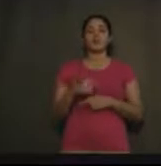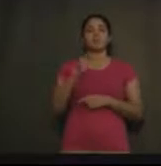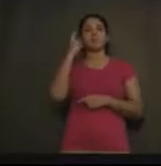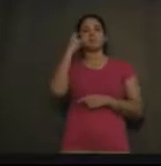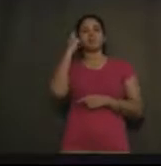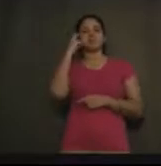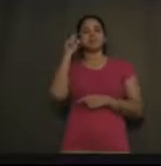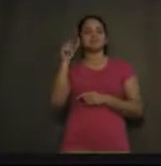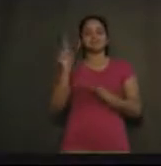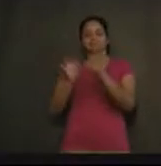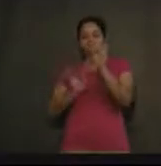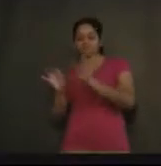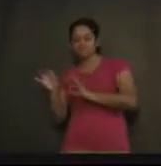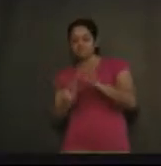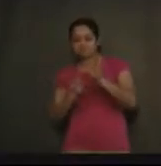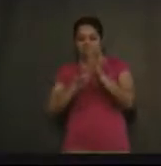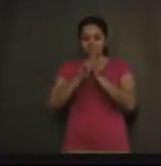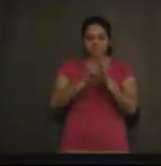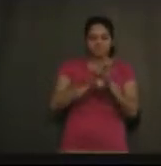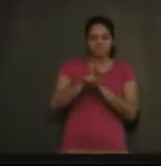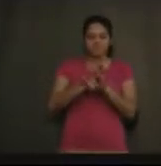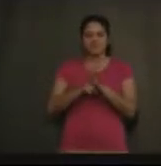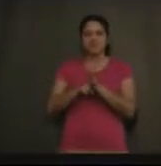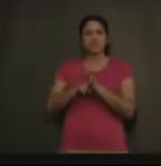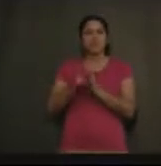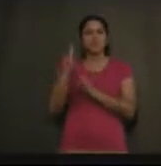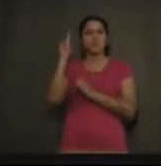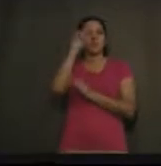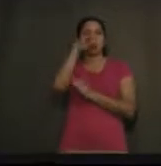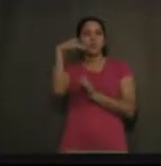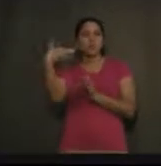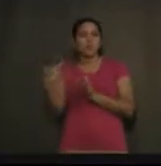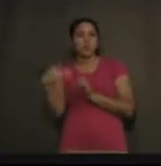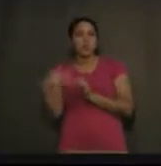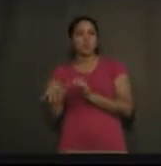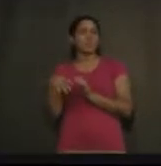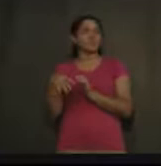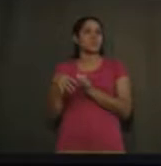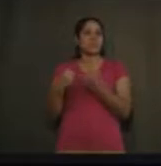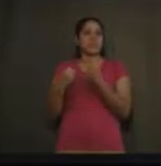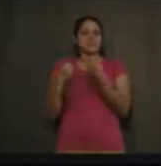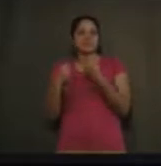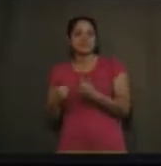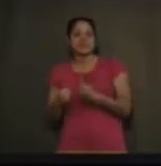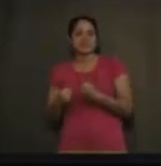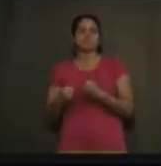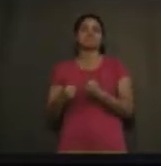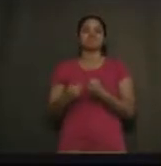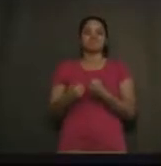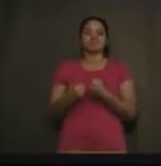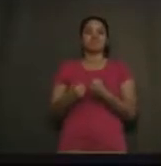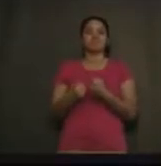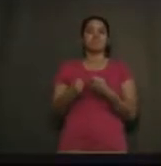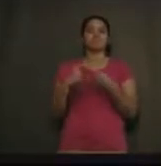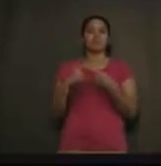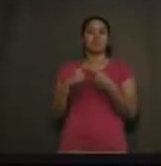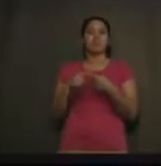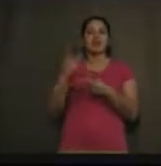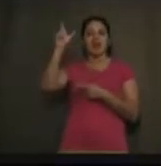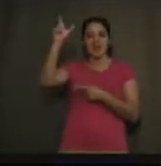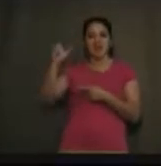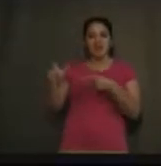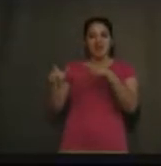ter, talvez eu não tivesse aceito para começar, porque realmente a contribuição do Poincaré